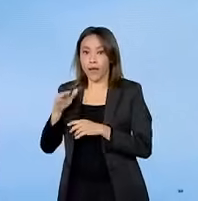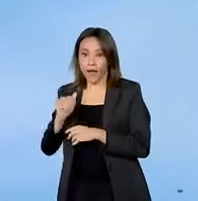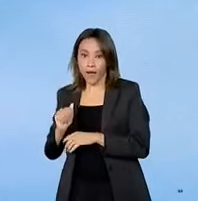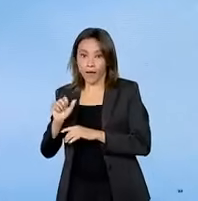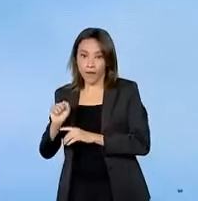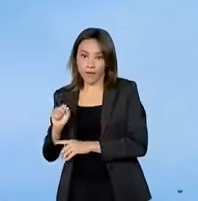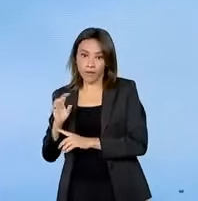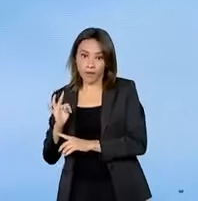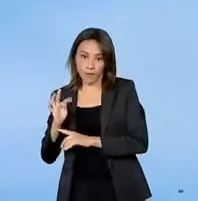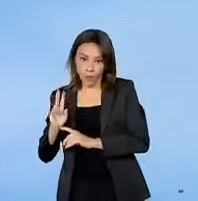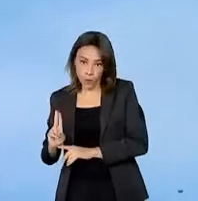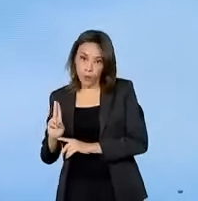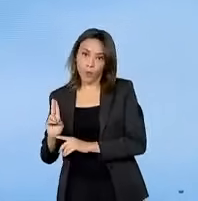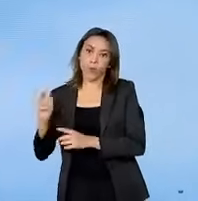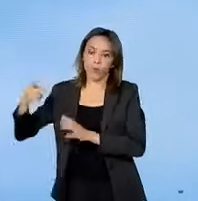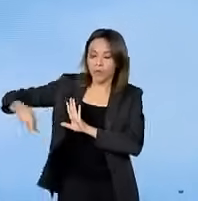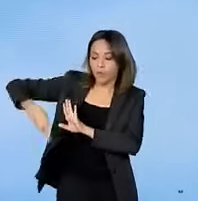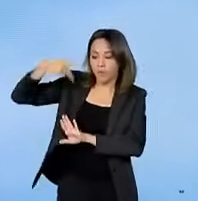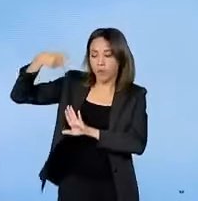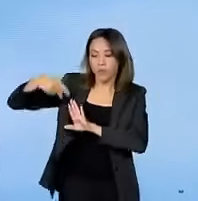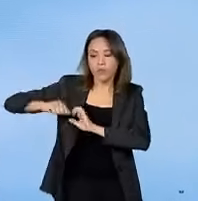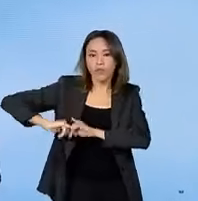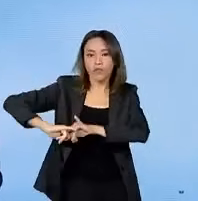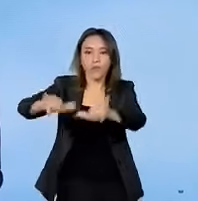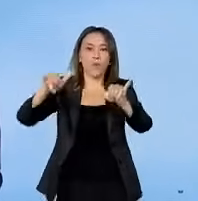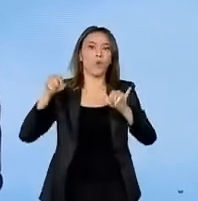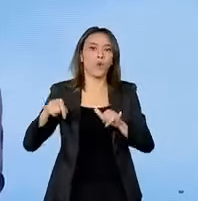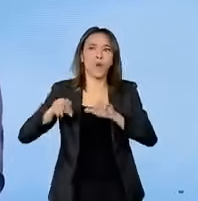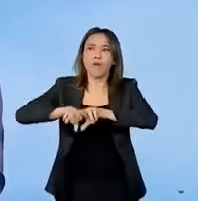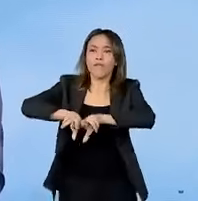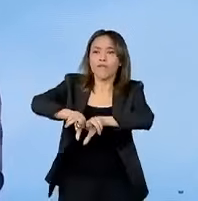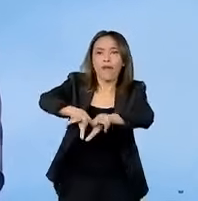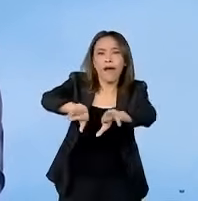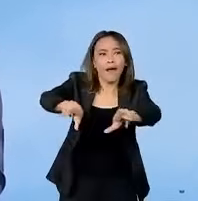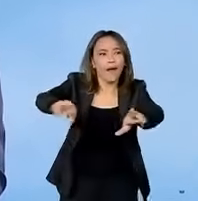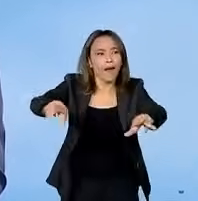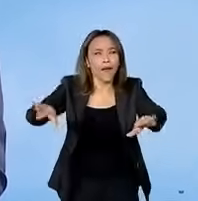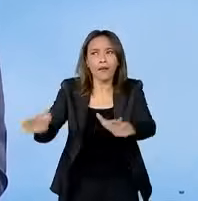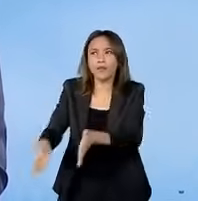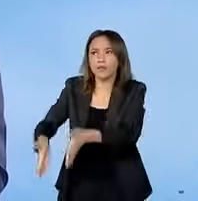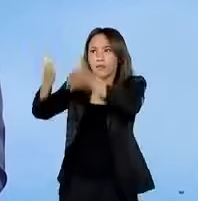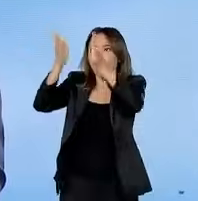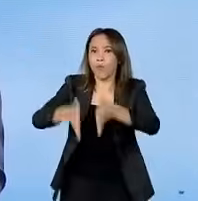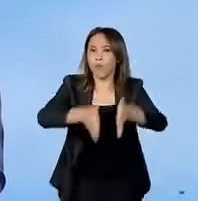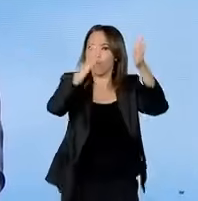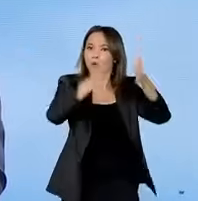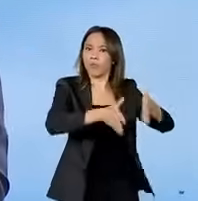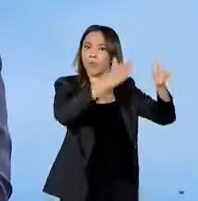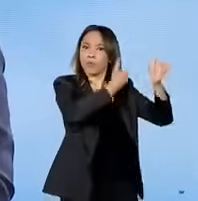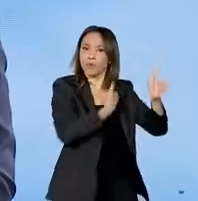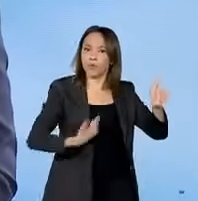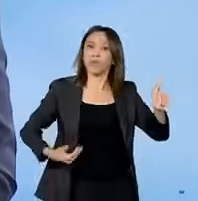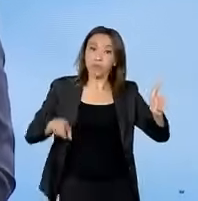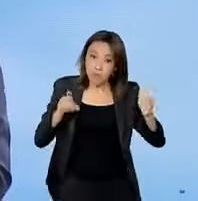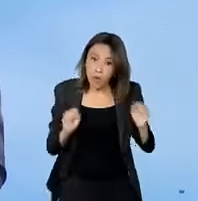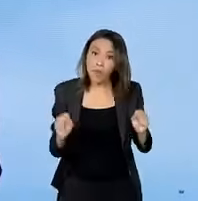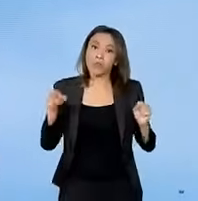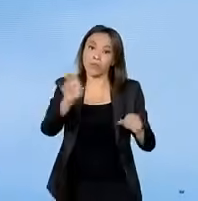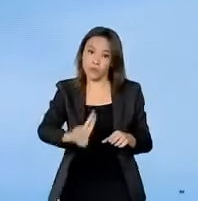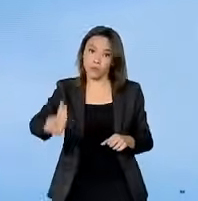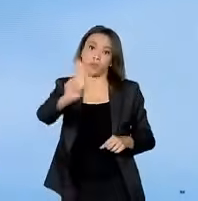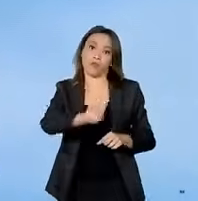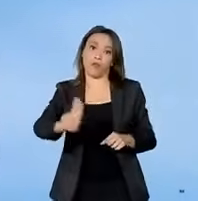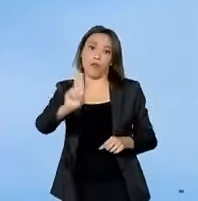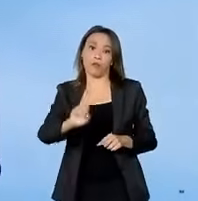portarias declarando diversos imóveis como de interesse público para fins de habitação de social no âmbito do Minha Casa Minha